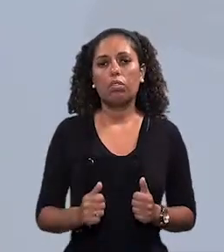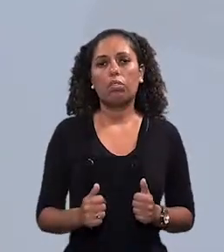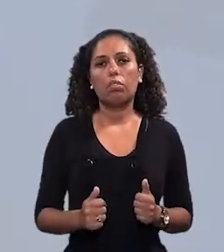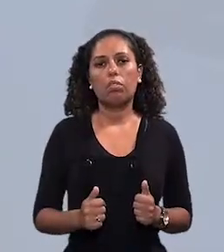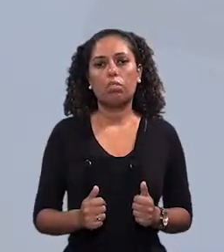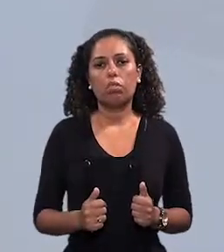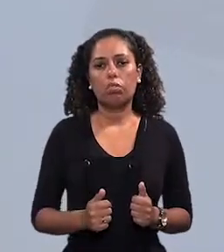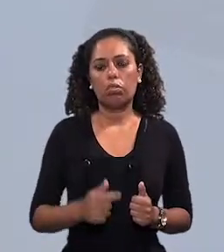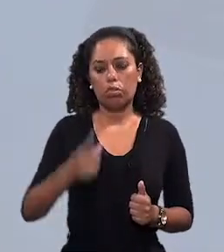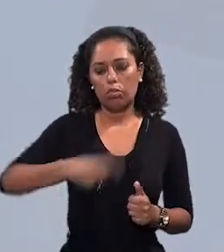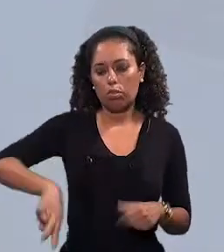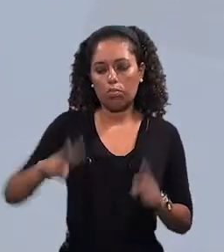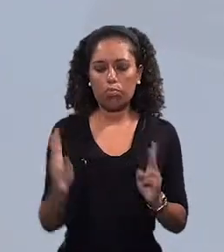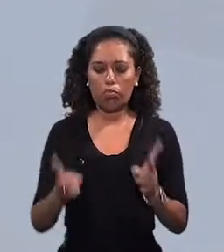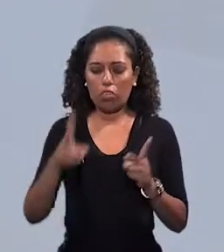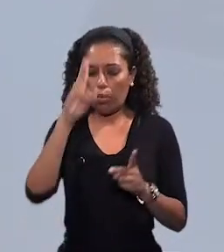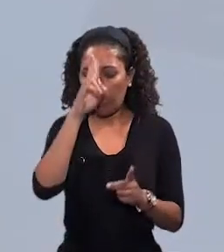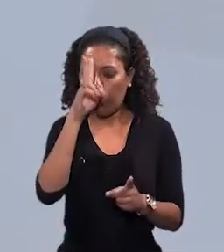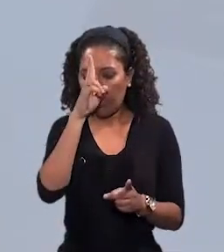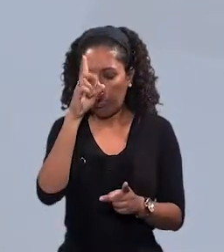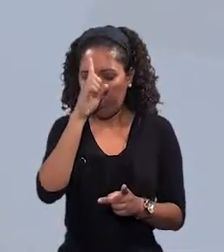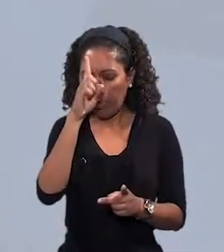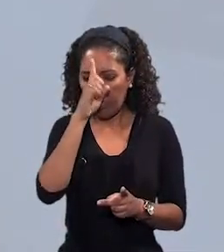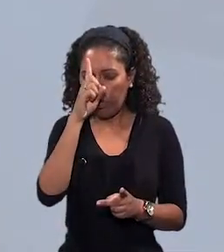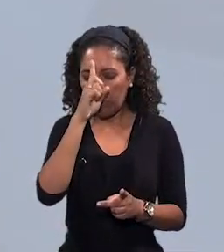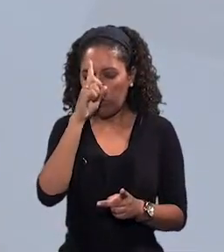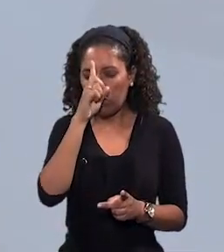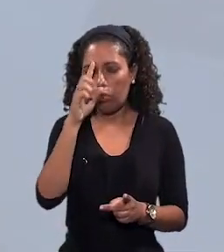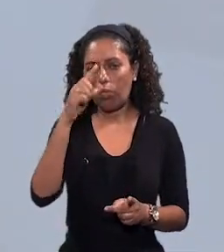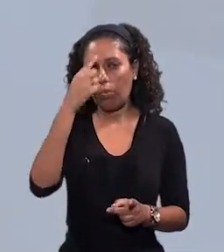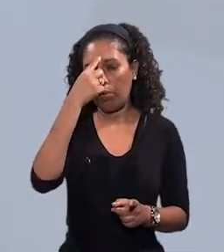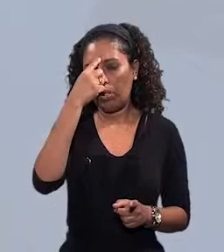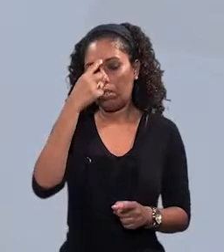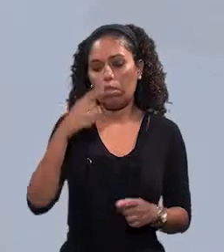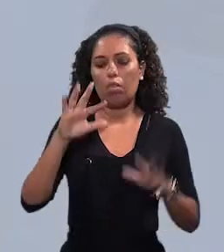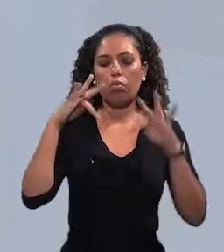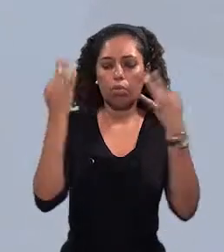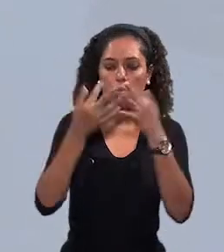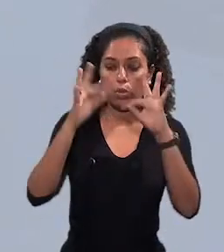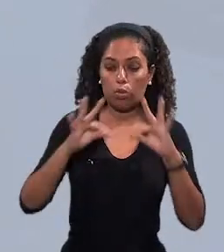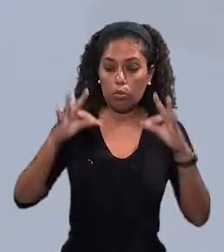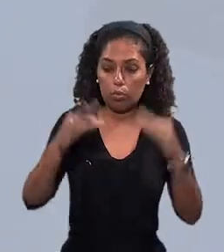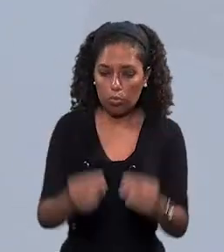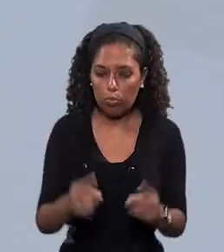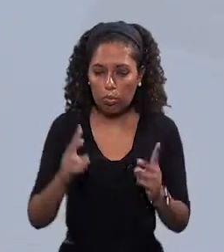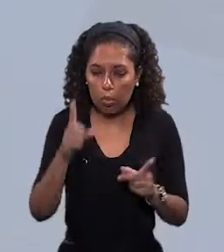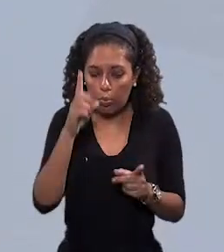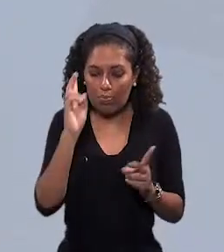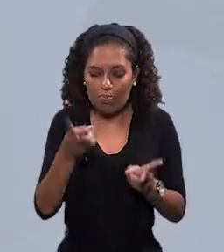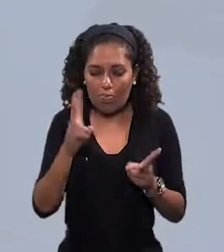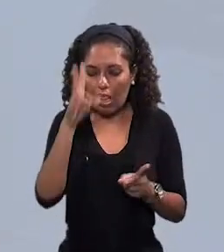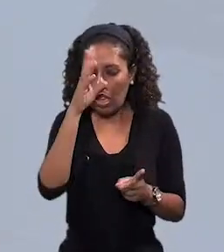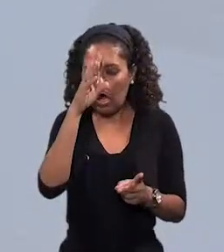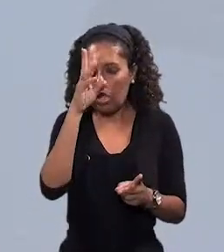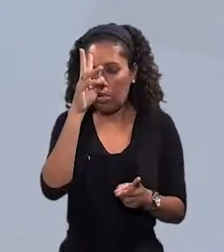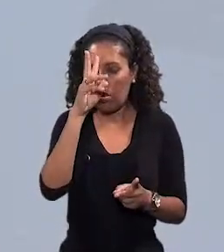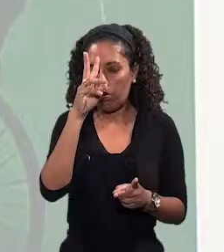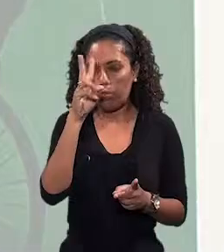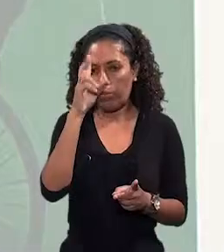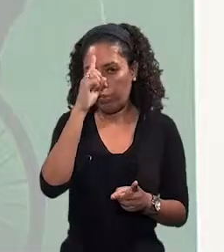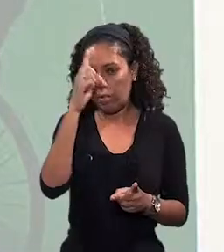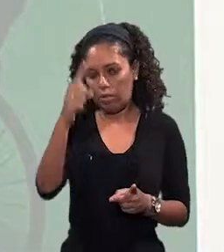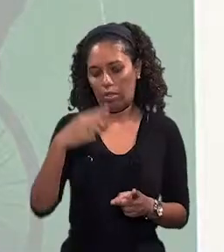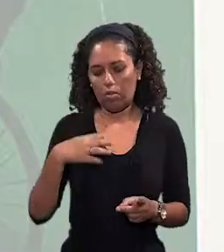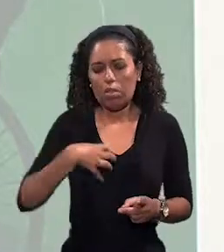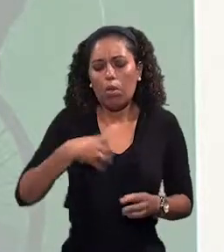E isso vai ficar na memória do resto da vida para aquelas pessoas, familiares e tudo mais. Qual foi o seu sentimento naquele momento?